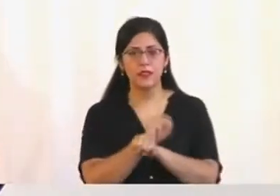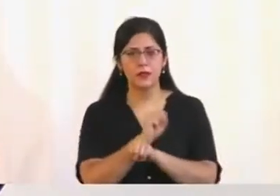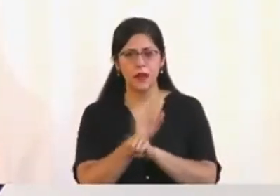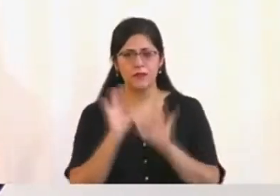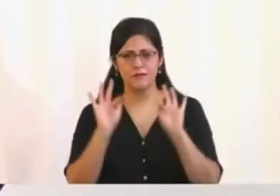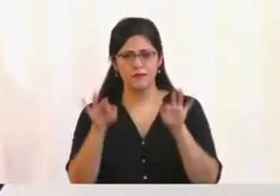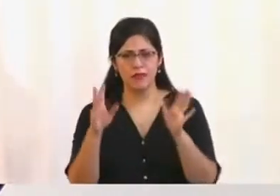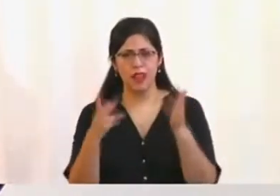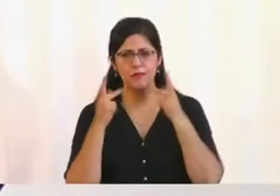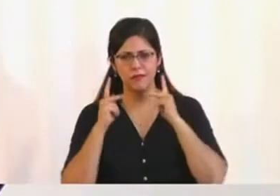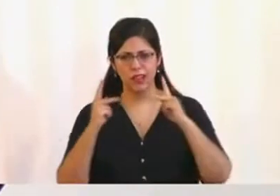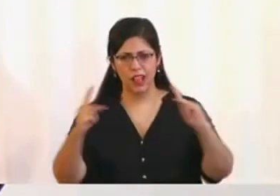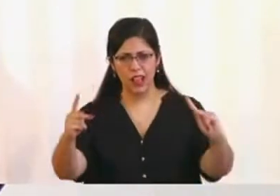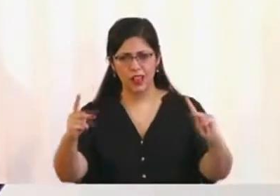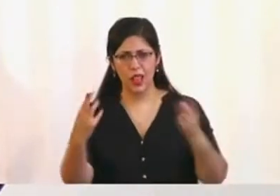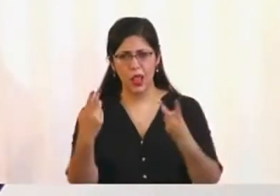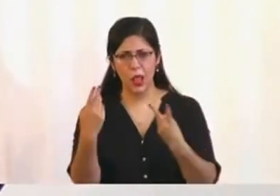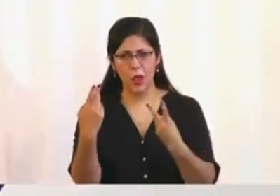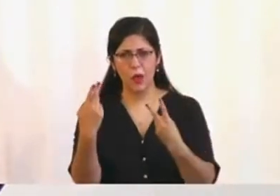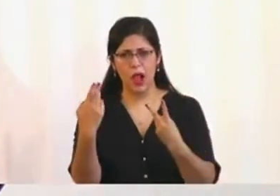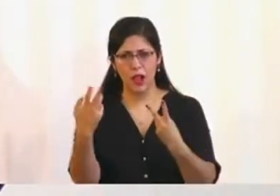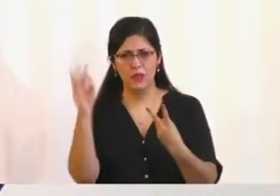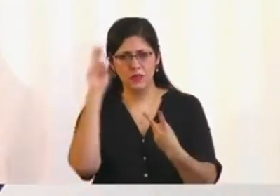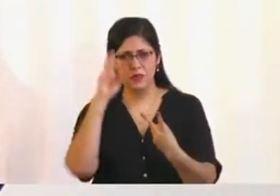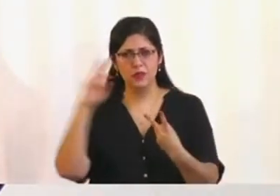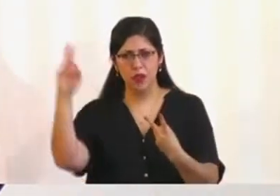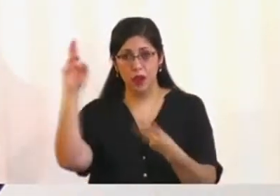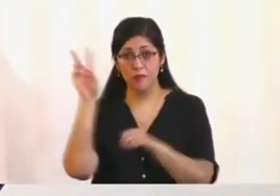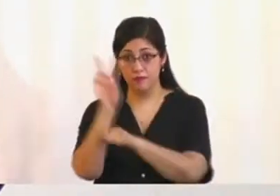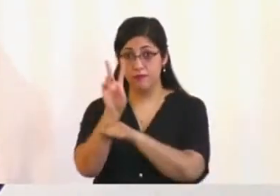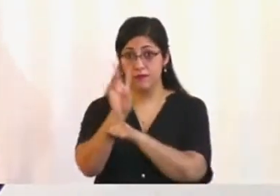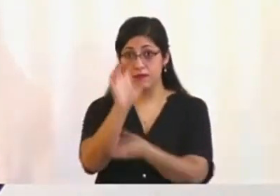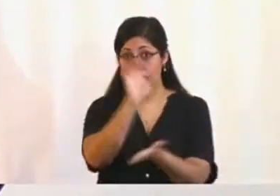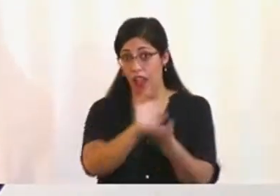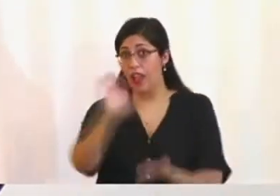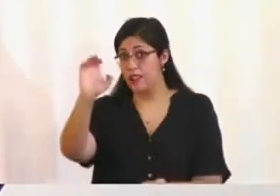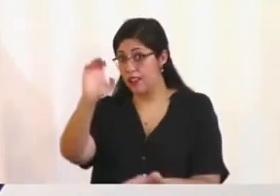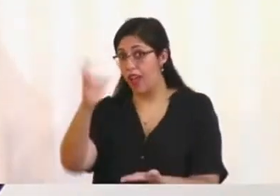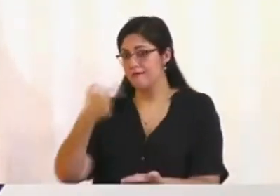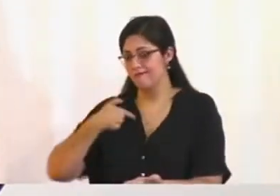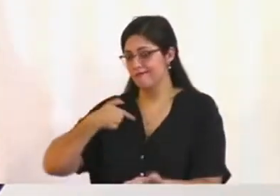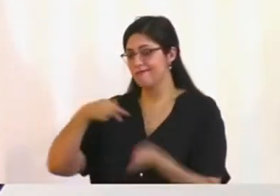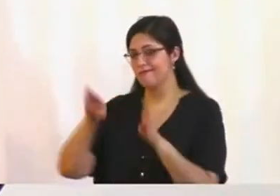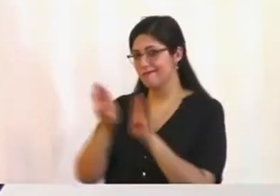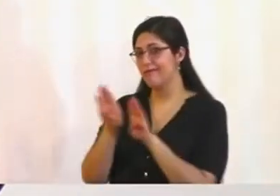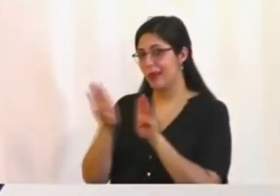aqui dizendo: assim como Deus cuidou de Elias, Deus cuida de mim também.